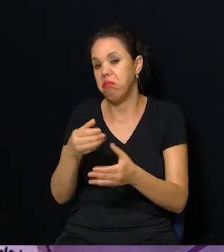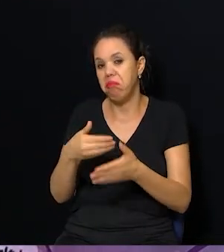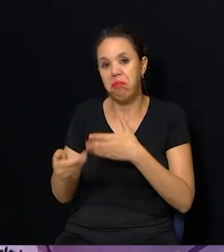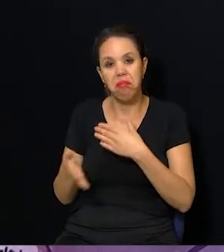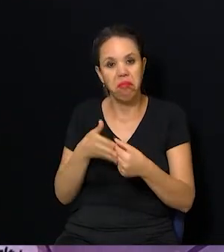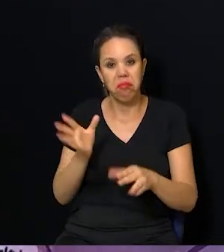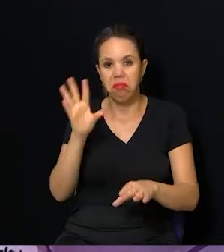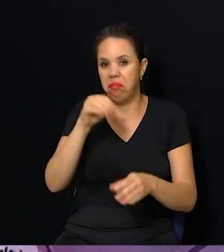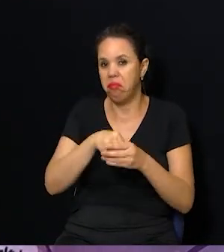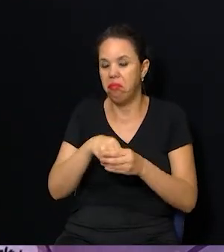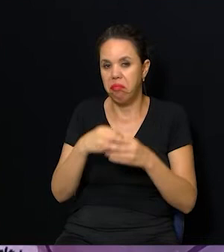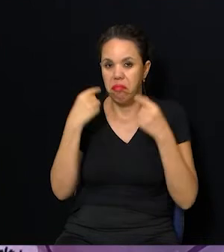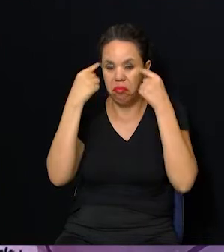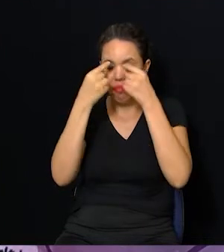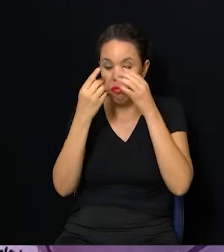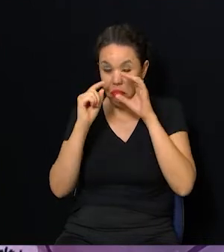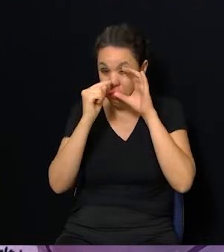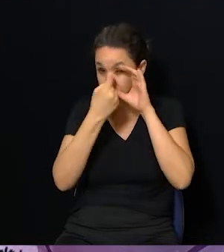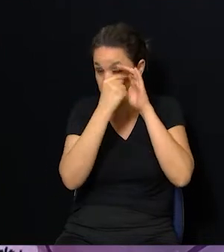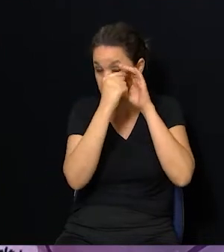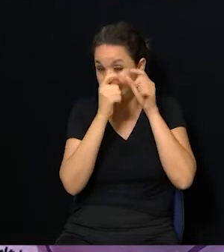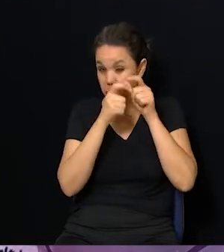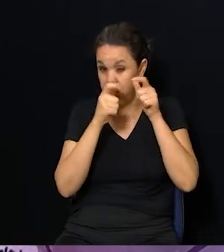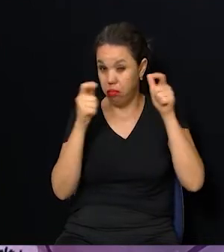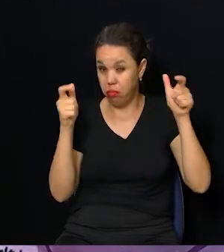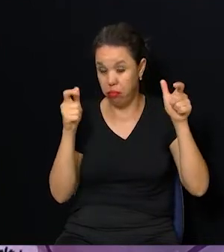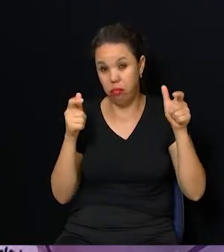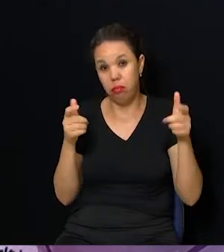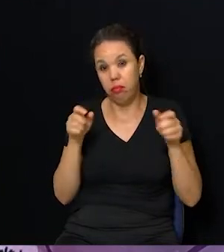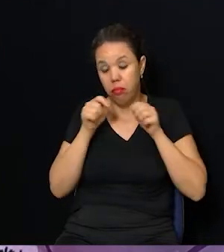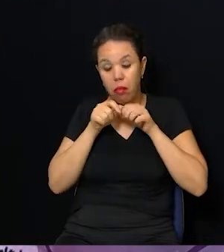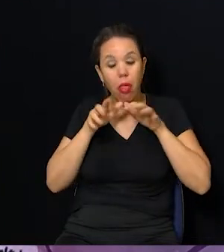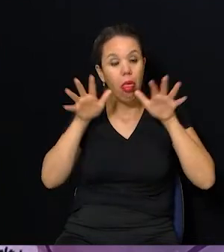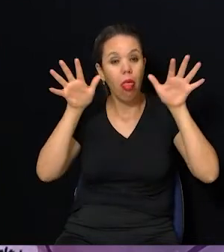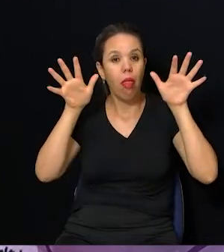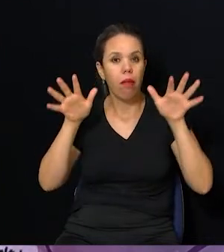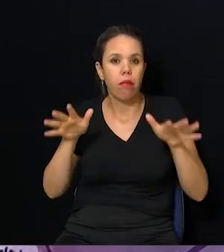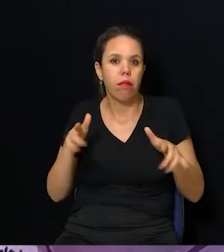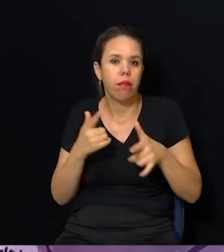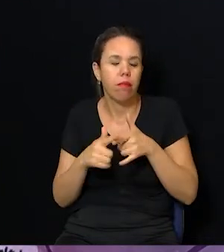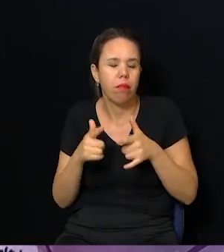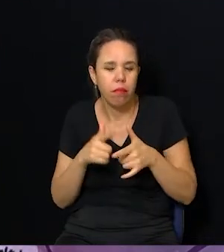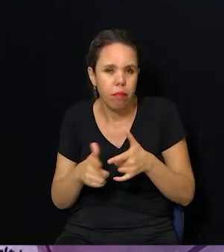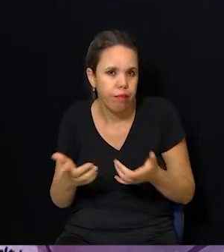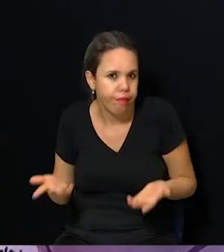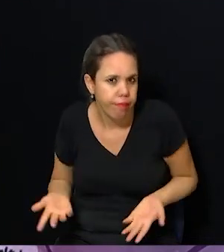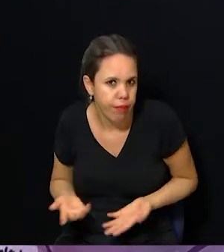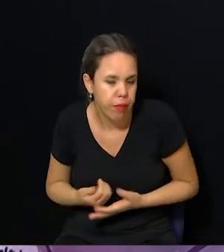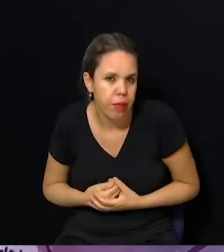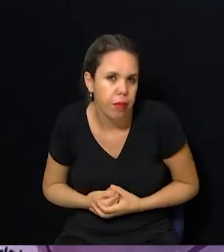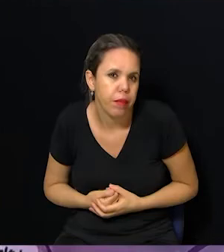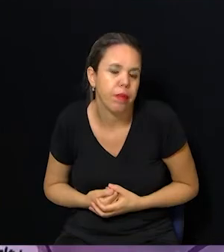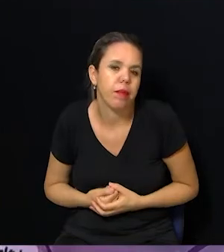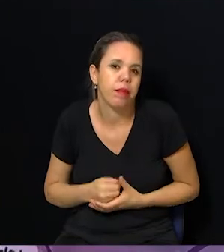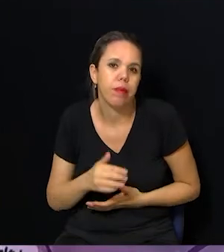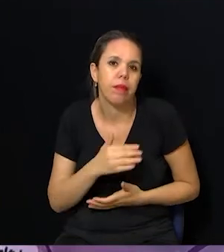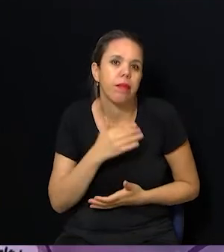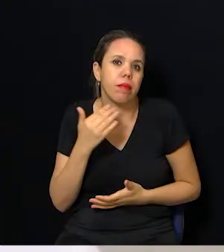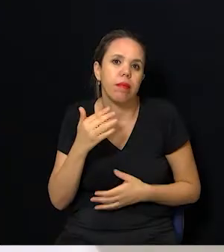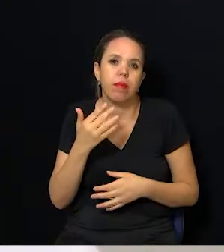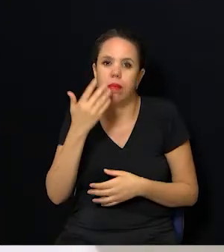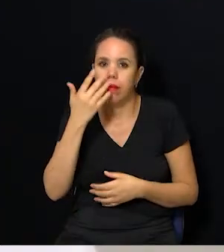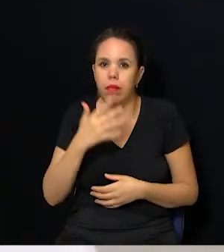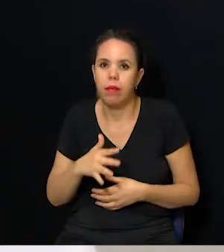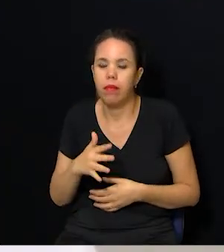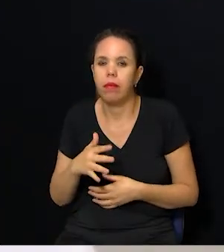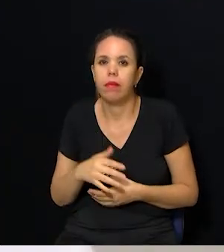pode realmente disseminar e avançar e levar à sucumbência, morte dessas